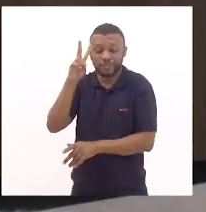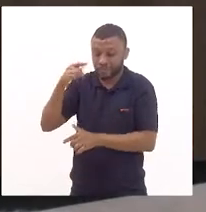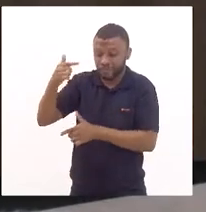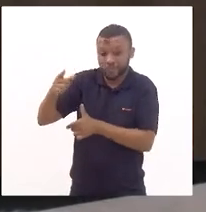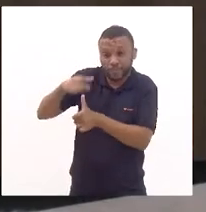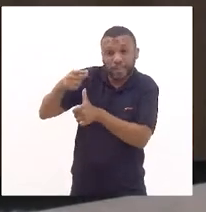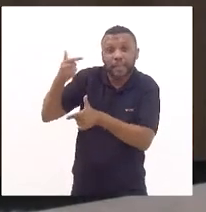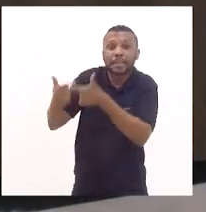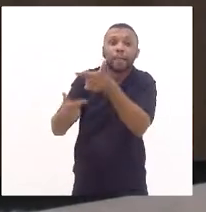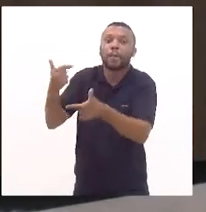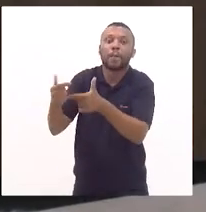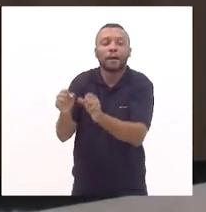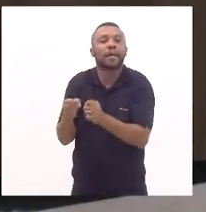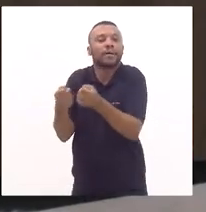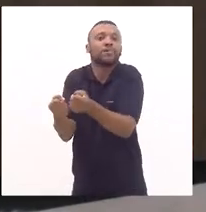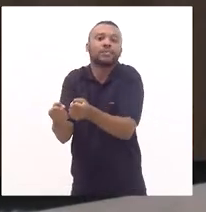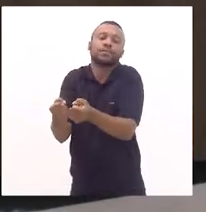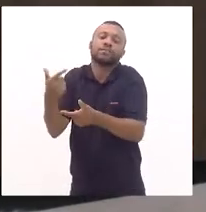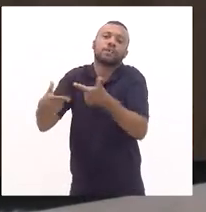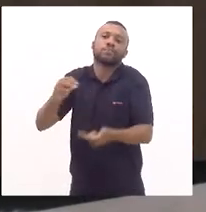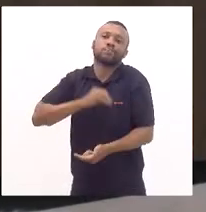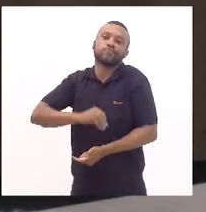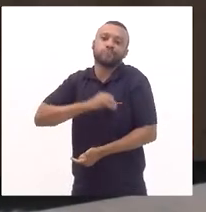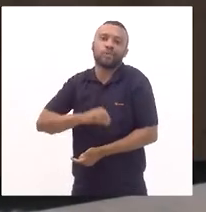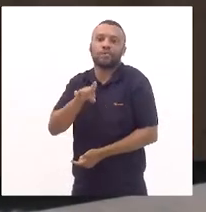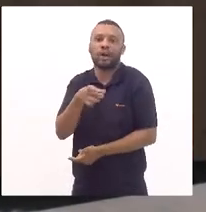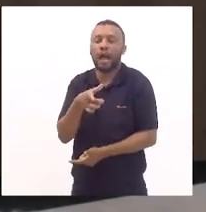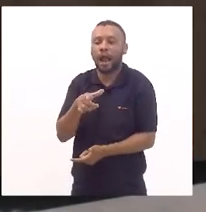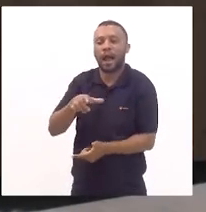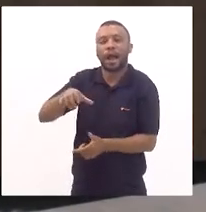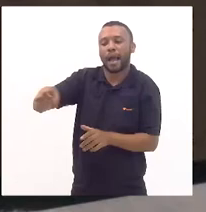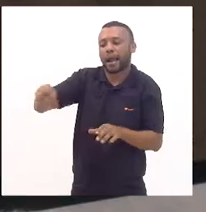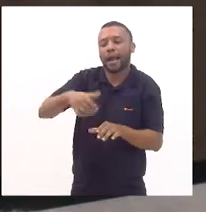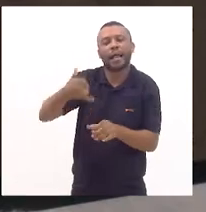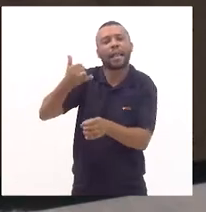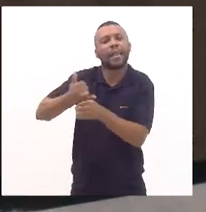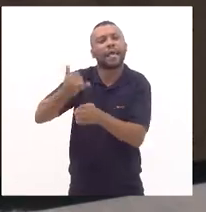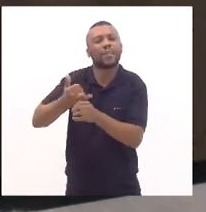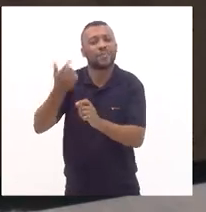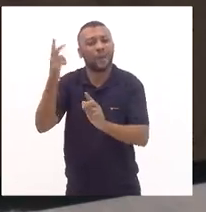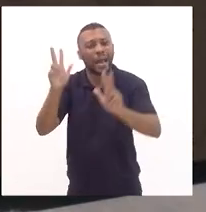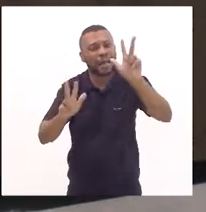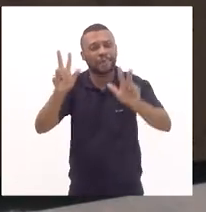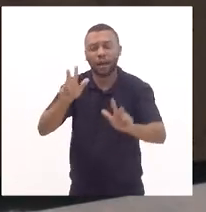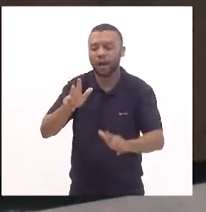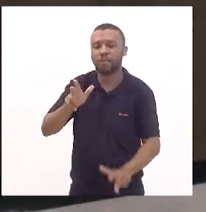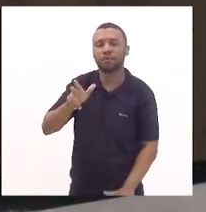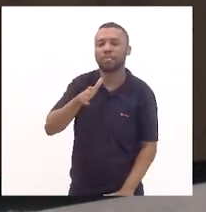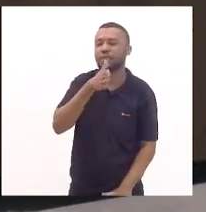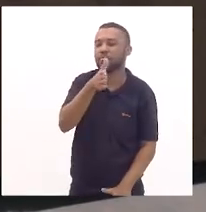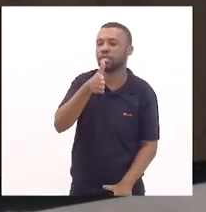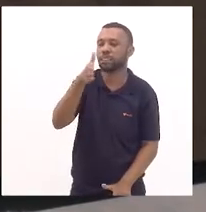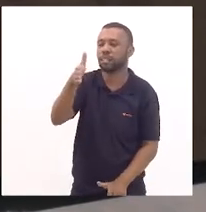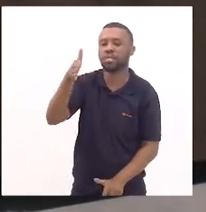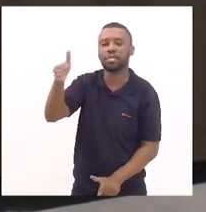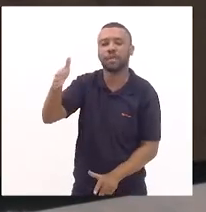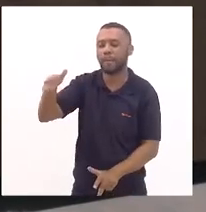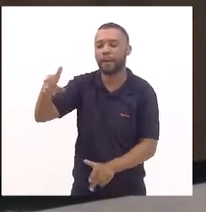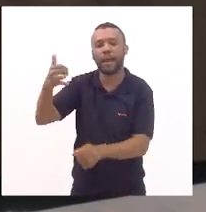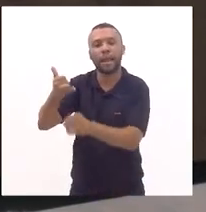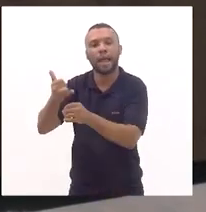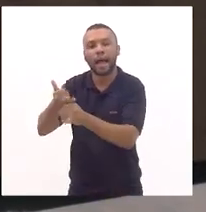atividade de garantia de renda própria foi a catação de latinhas no carnaval. Andar a Presidente Vargas inteira,